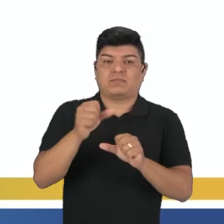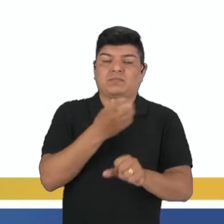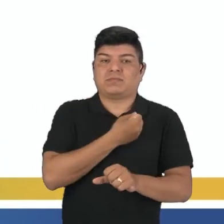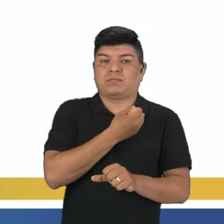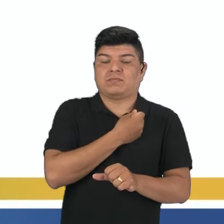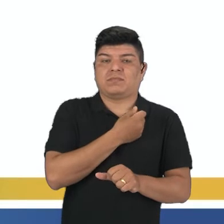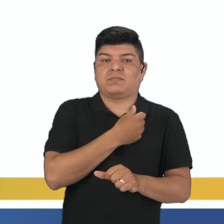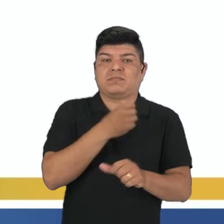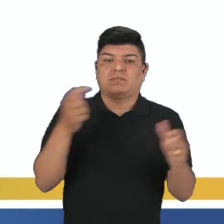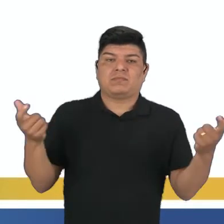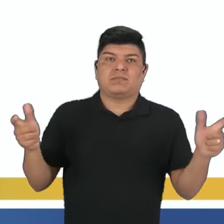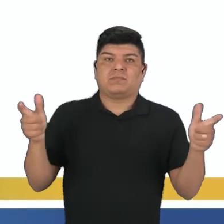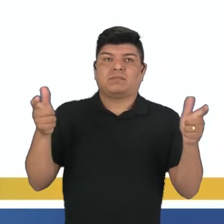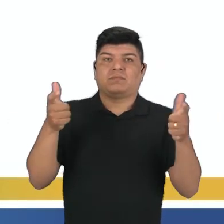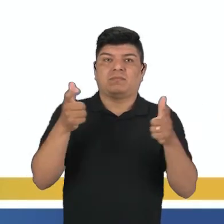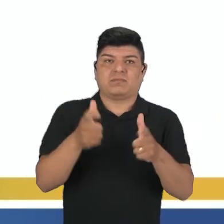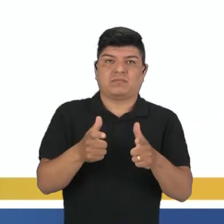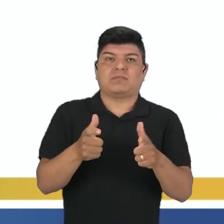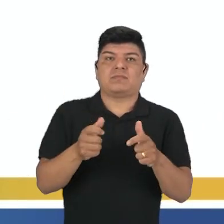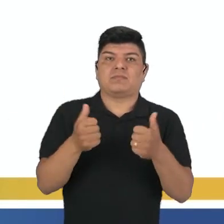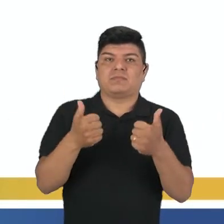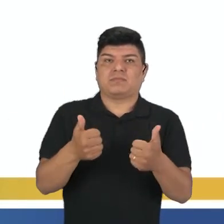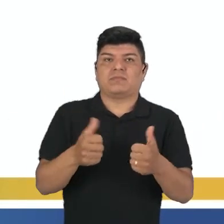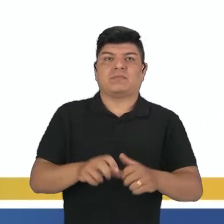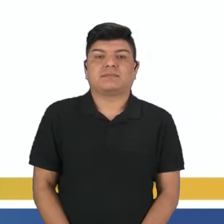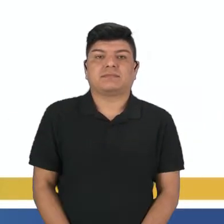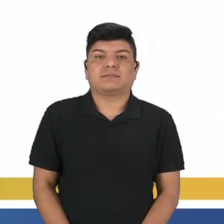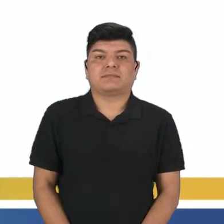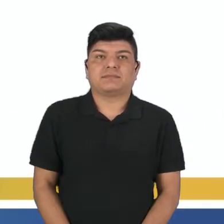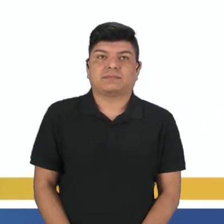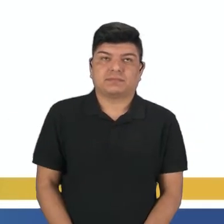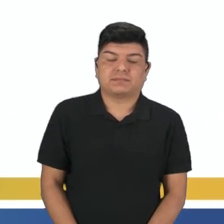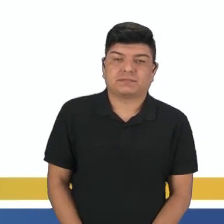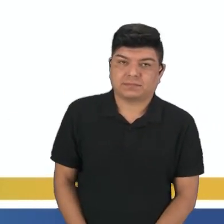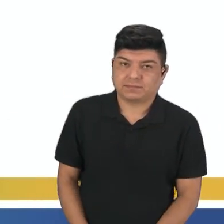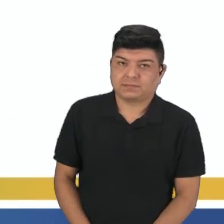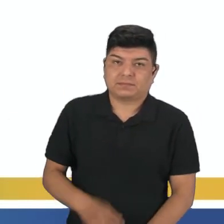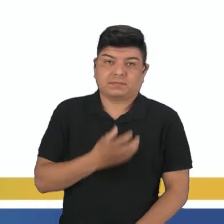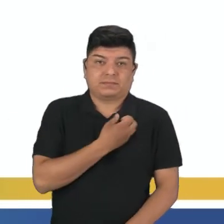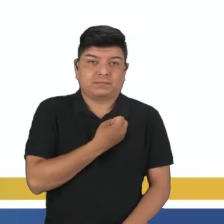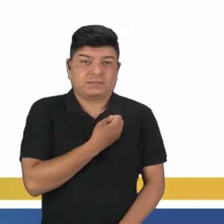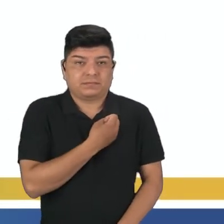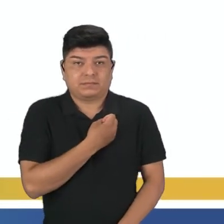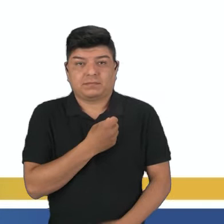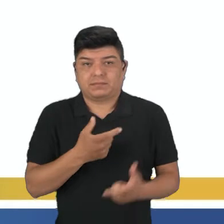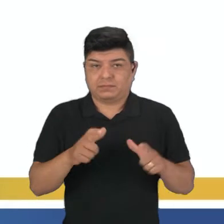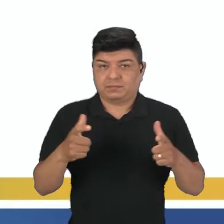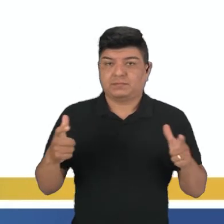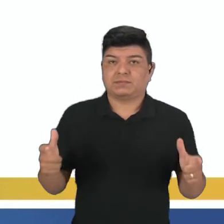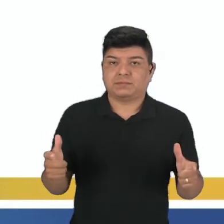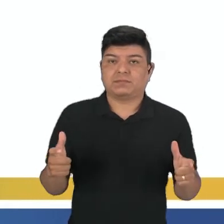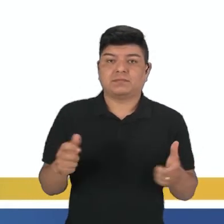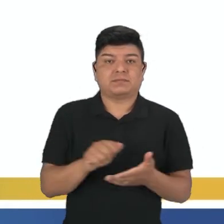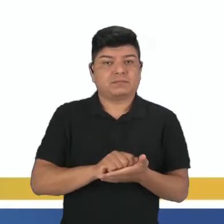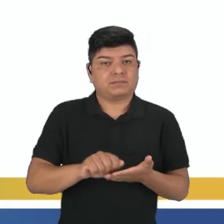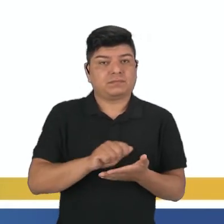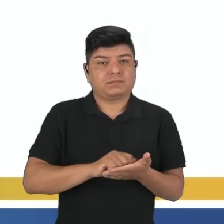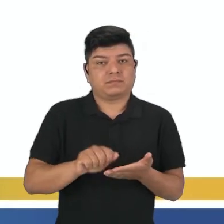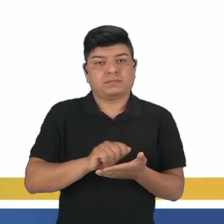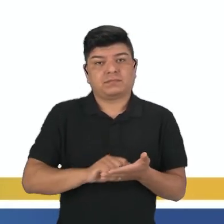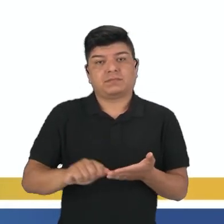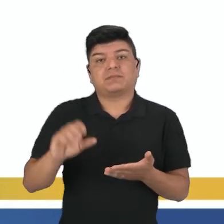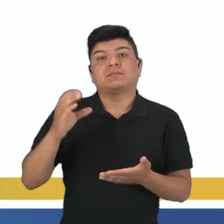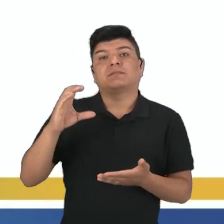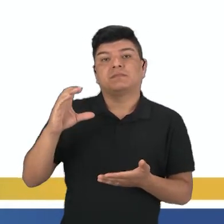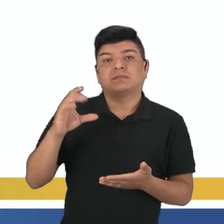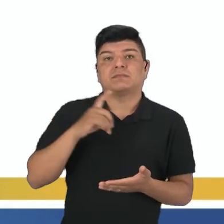grandes para notação científica, ok? Então, esse número aí que é bastante grande, né, ele escrito em notação